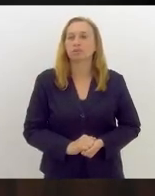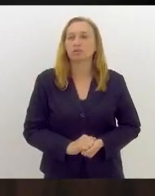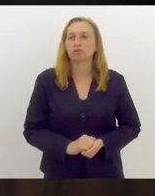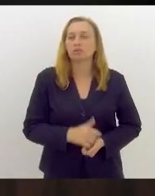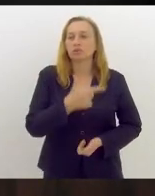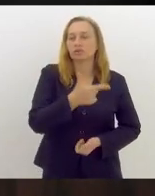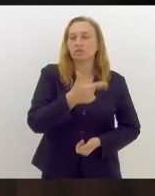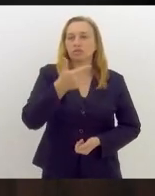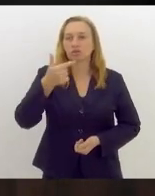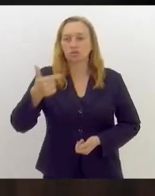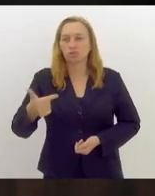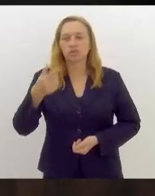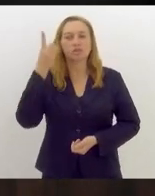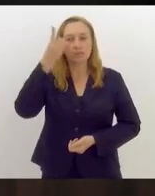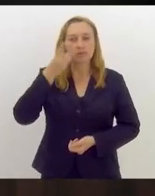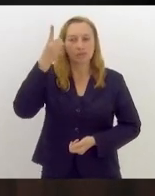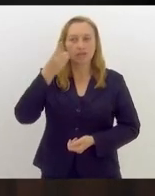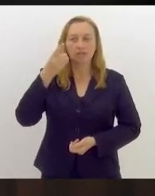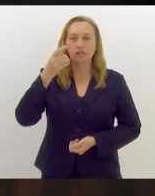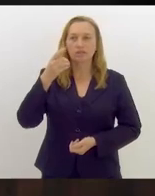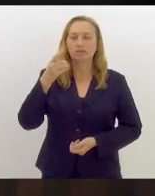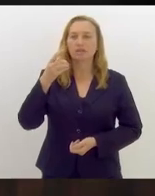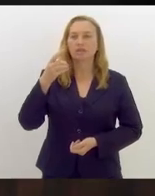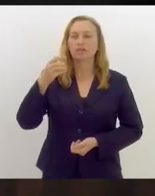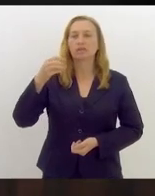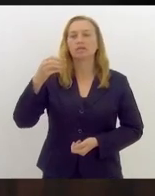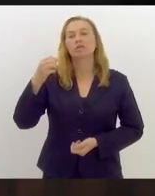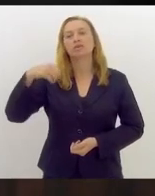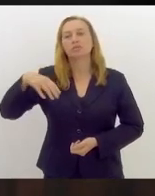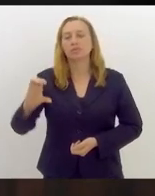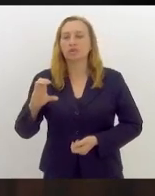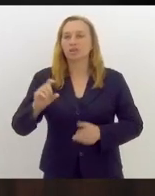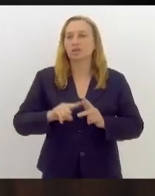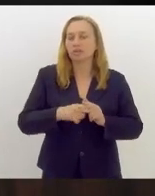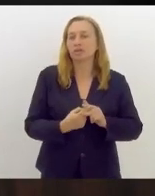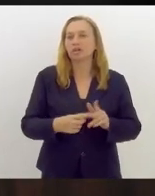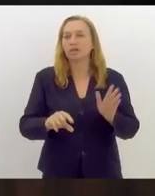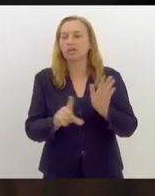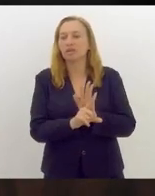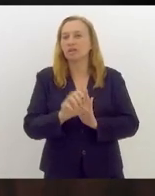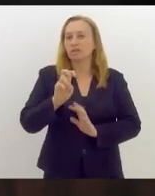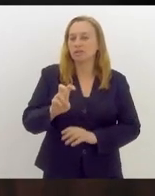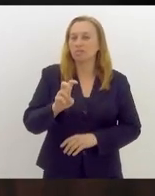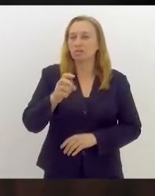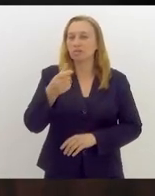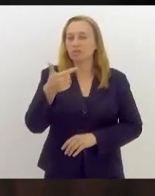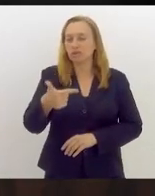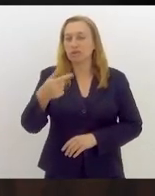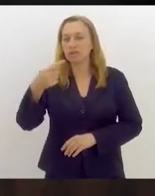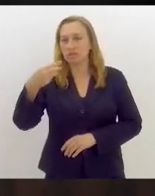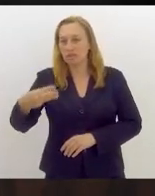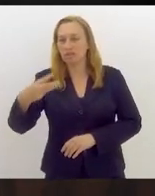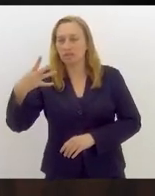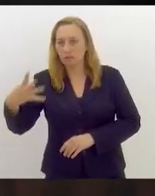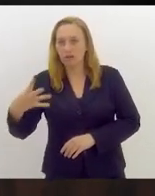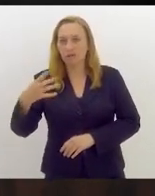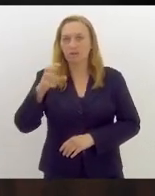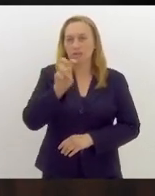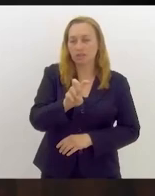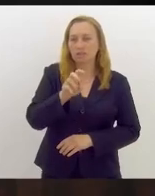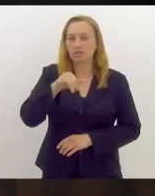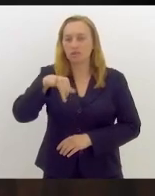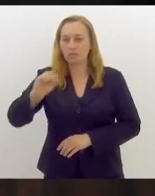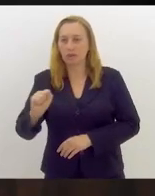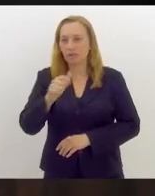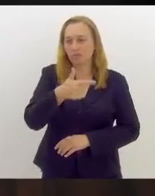de 22 de altura deputado Carlos Mickey Altera a lei 5.234 5 de maio de 2008 que